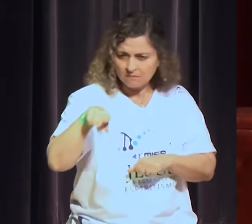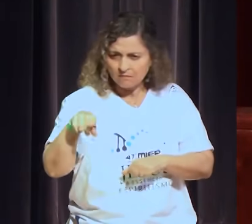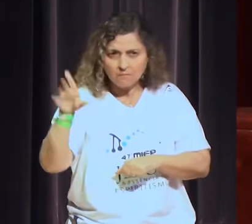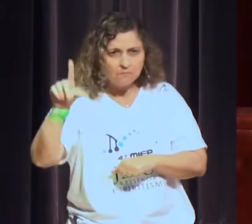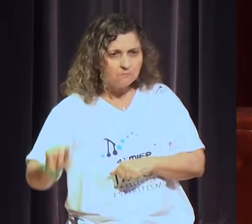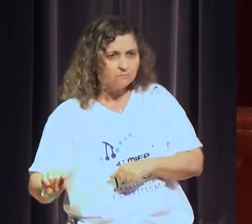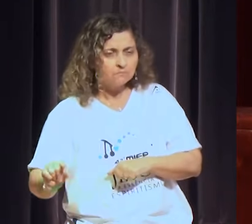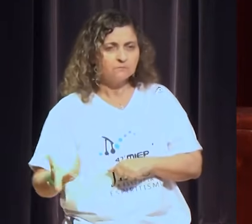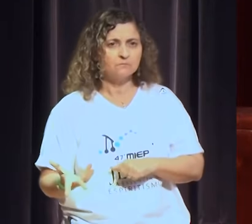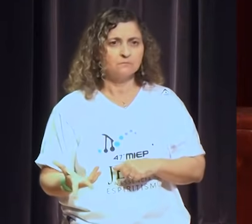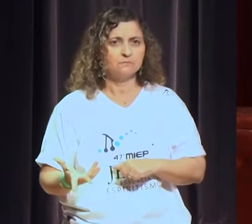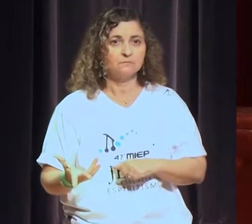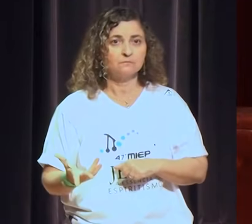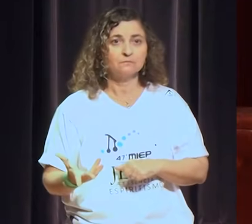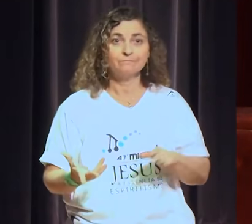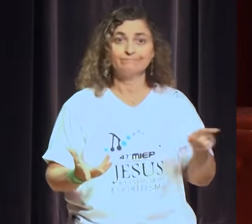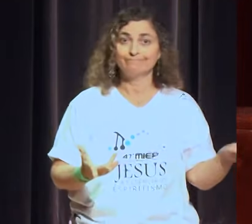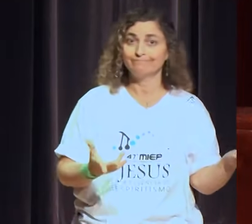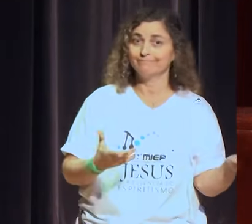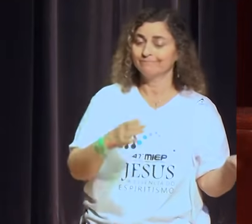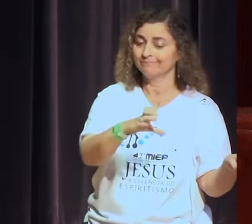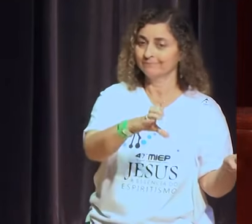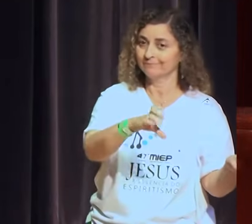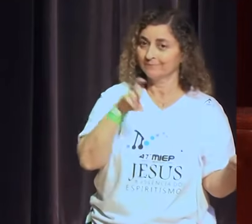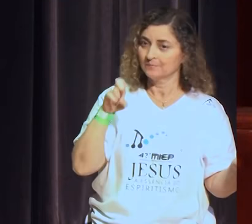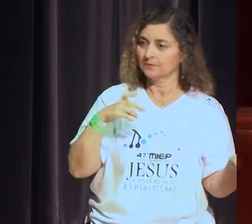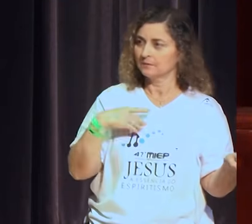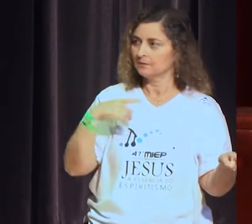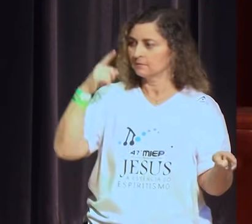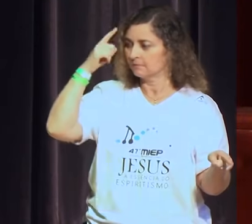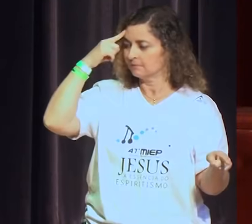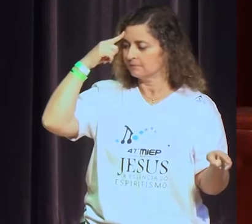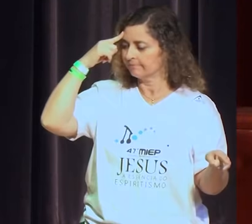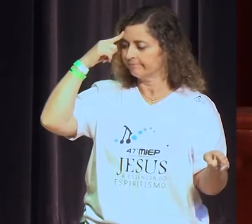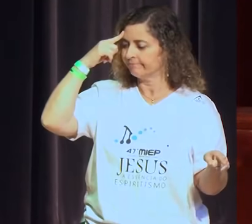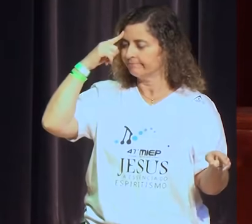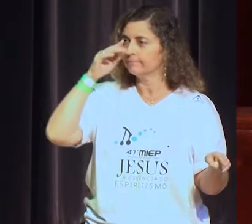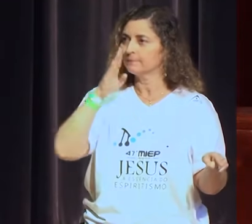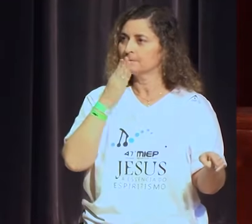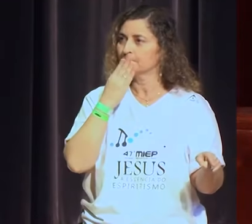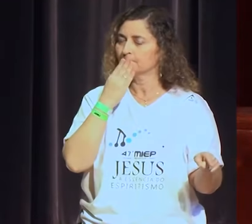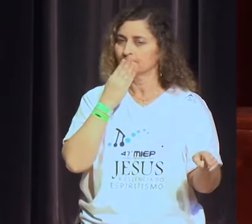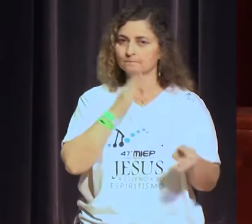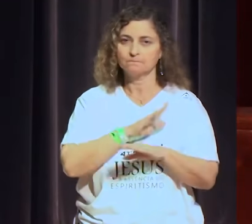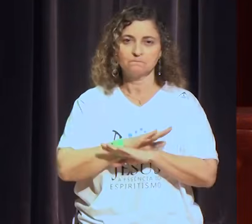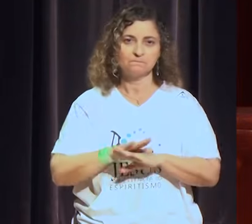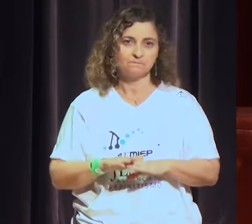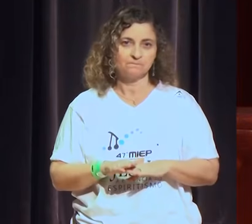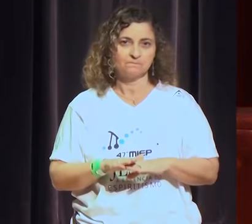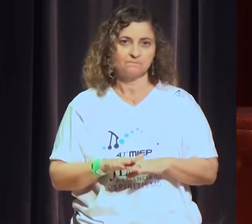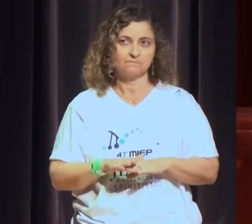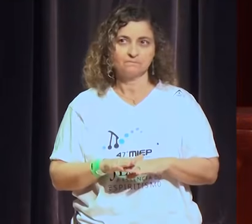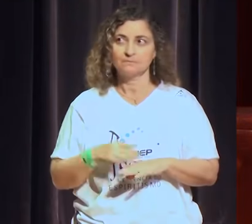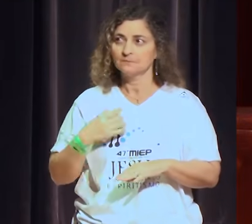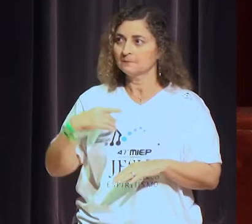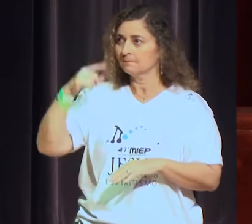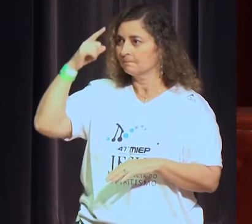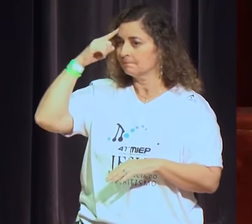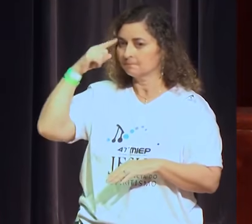E o Chico ficou sem palavras. Ele falou assim, meu filho, o caso dela é grave.